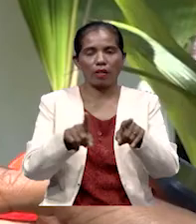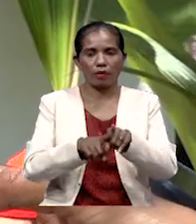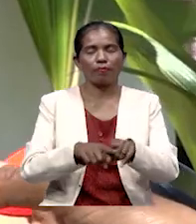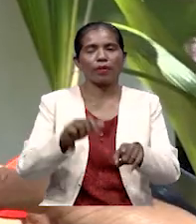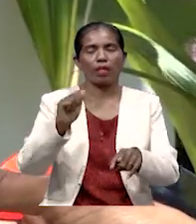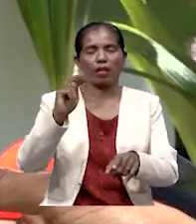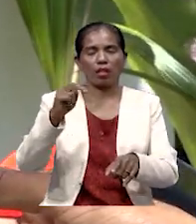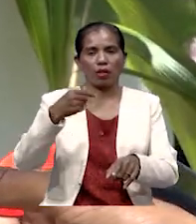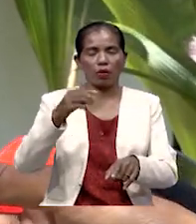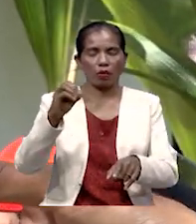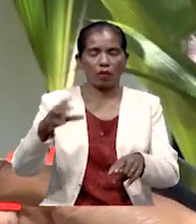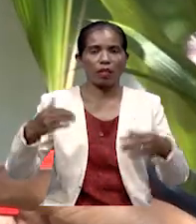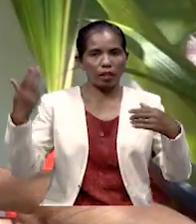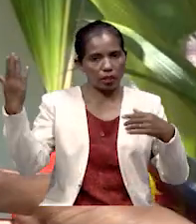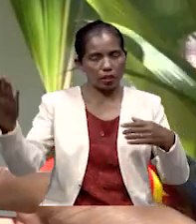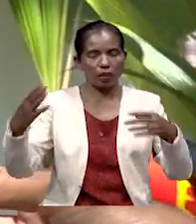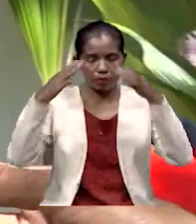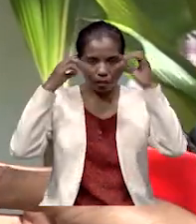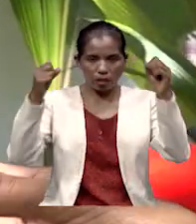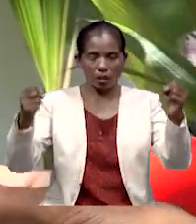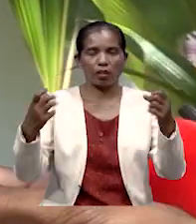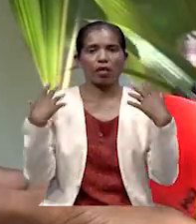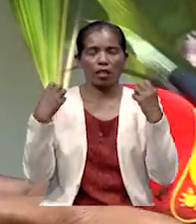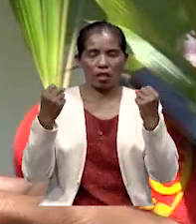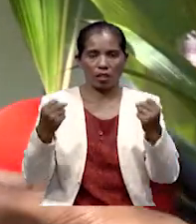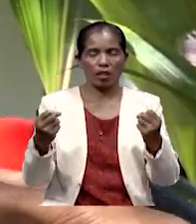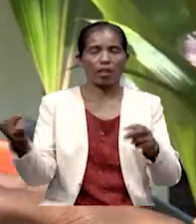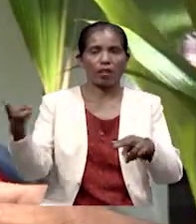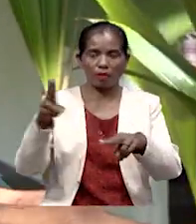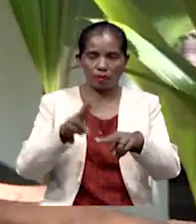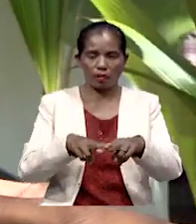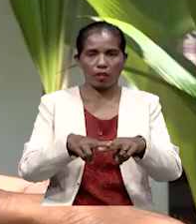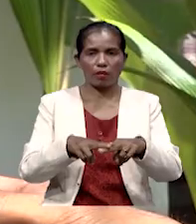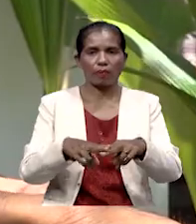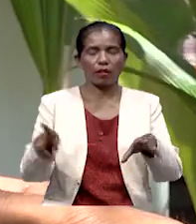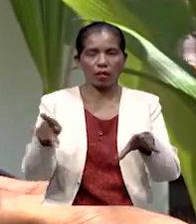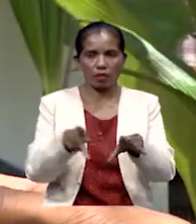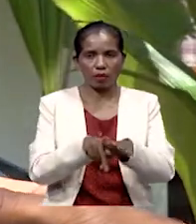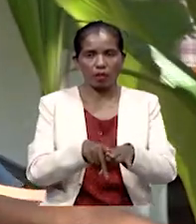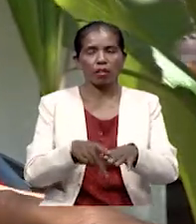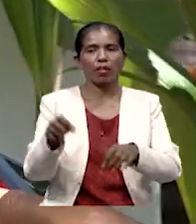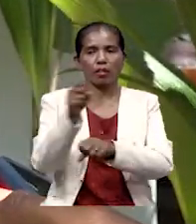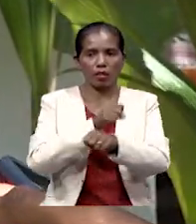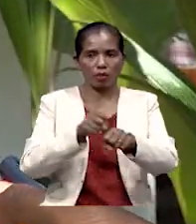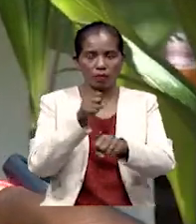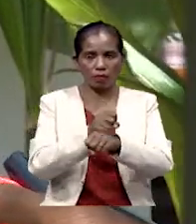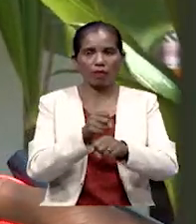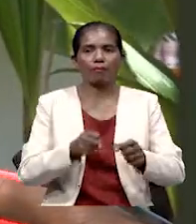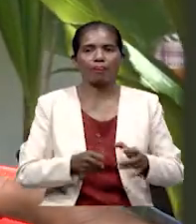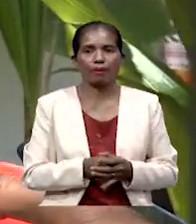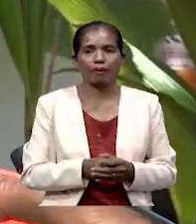a presença forte onde a Ásia, a cara comenta também, a presença forte e a Singapura.